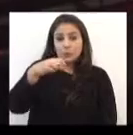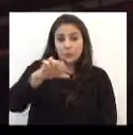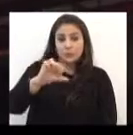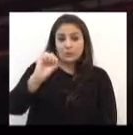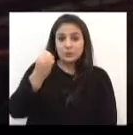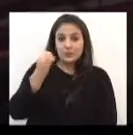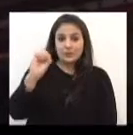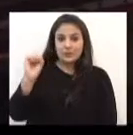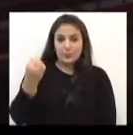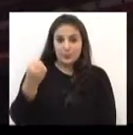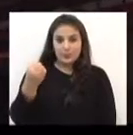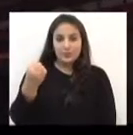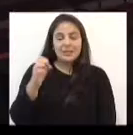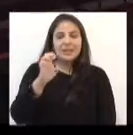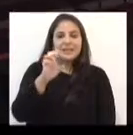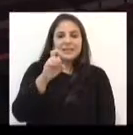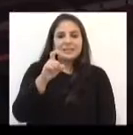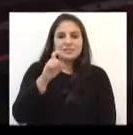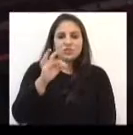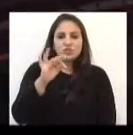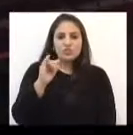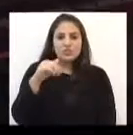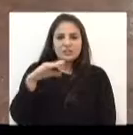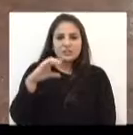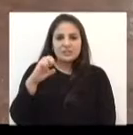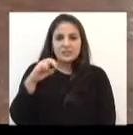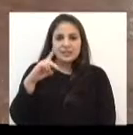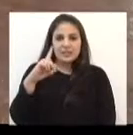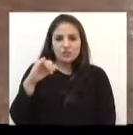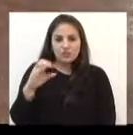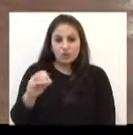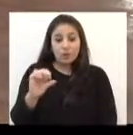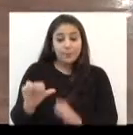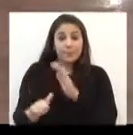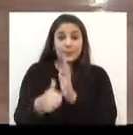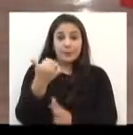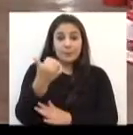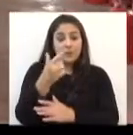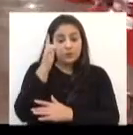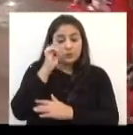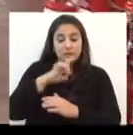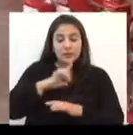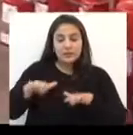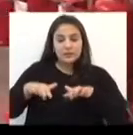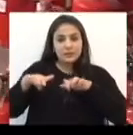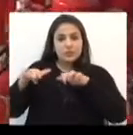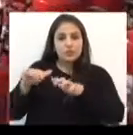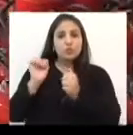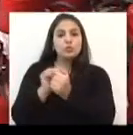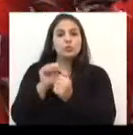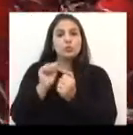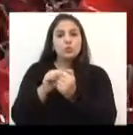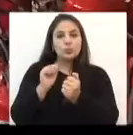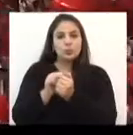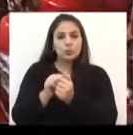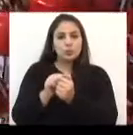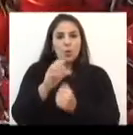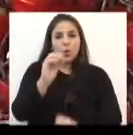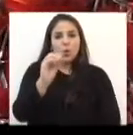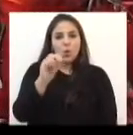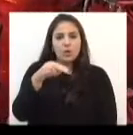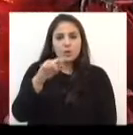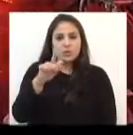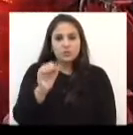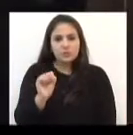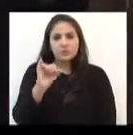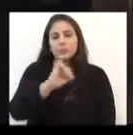1988, a Este Incêndio foi uma das pioneiras a obter a certificação junto aos órgãos competentes no interior